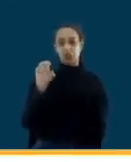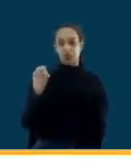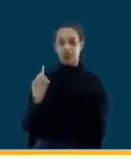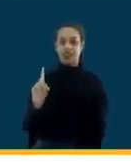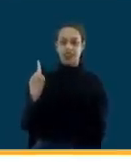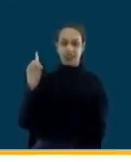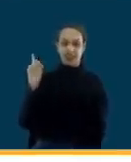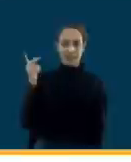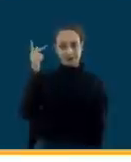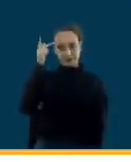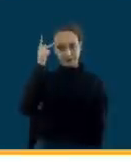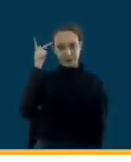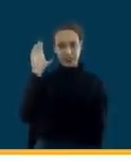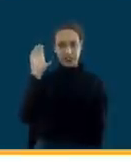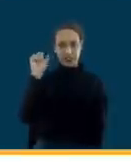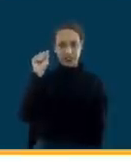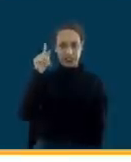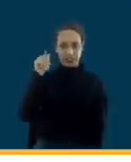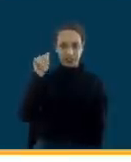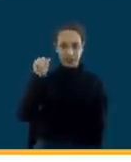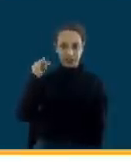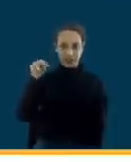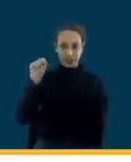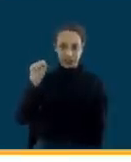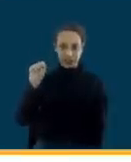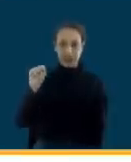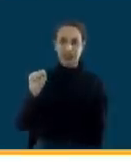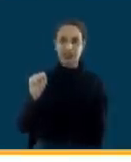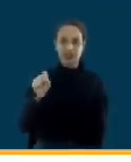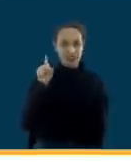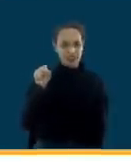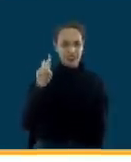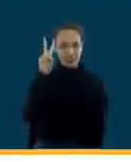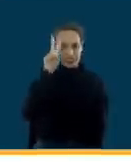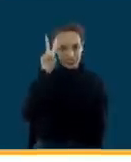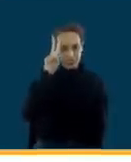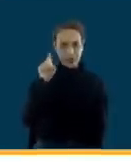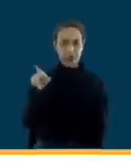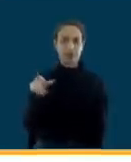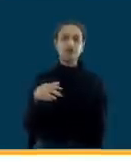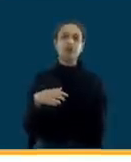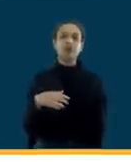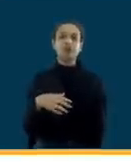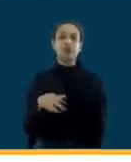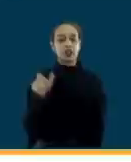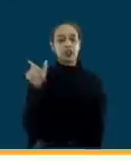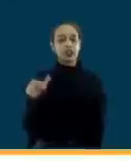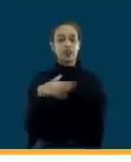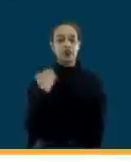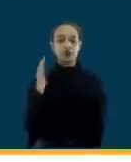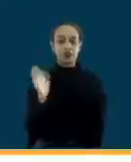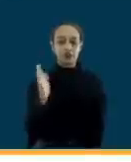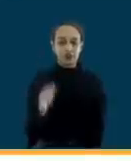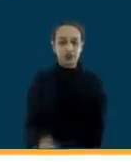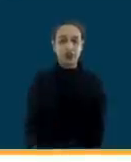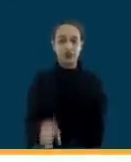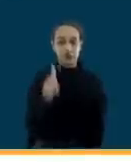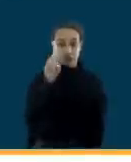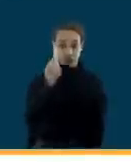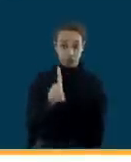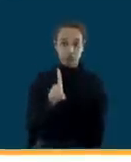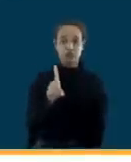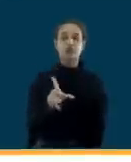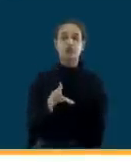Enio Kikuli, acho que o Danilo vai se lembrar dele, já falecido. Claro. Que o diretor da unidade lá